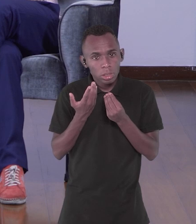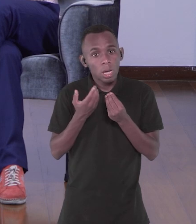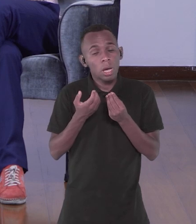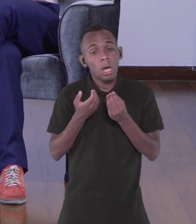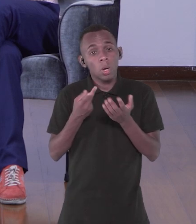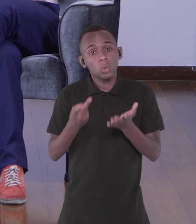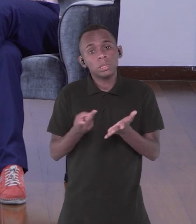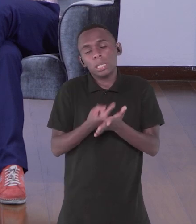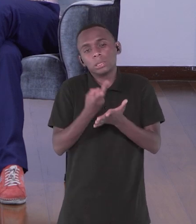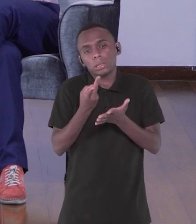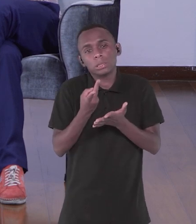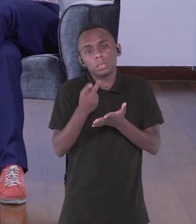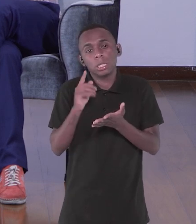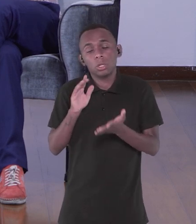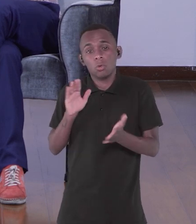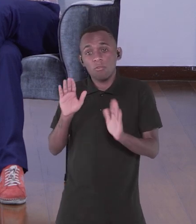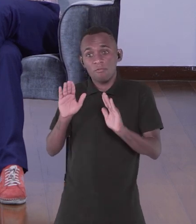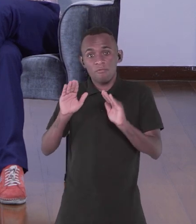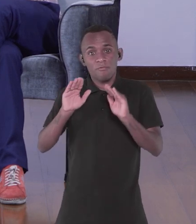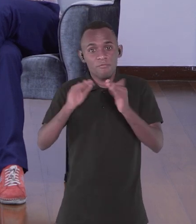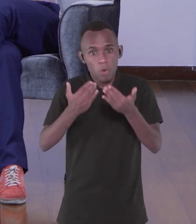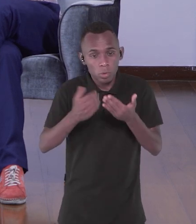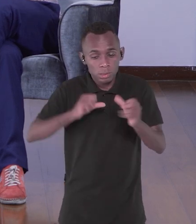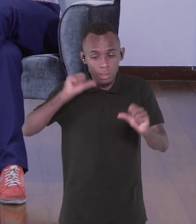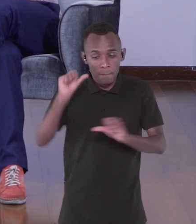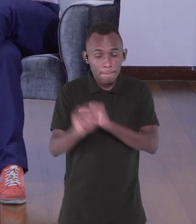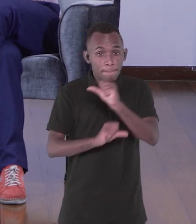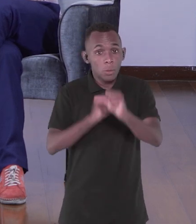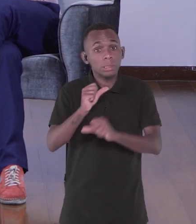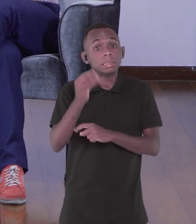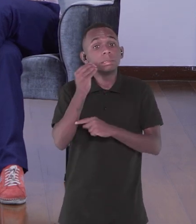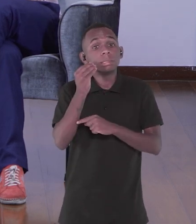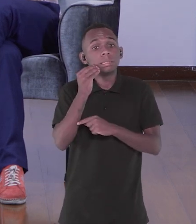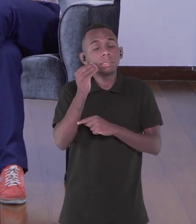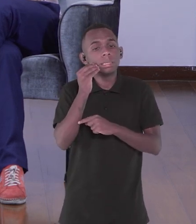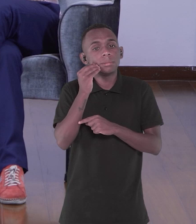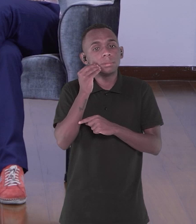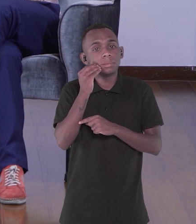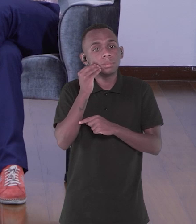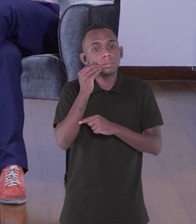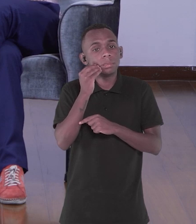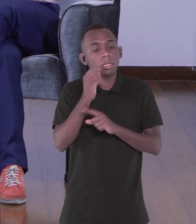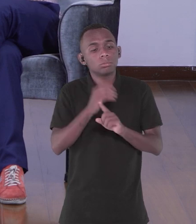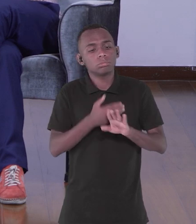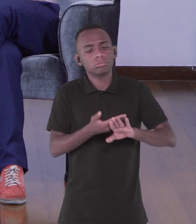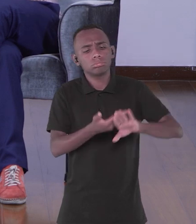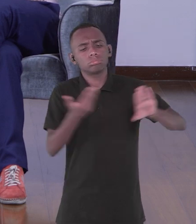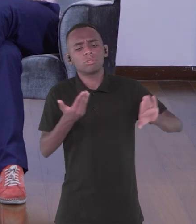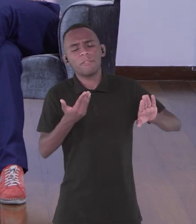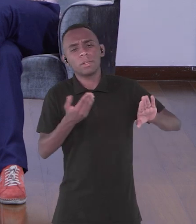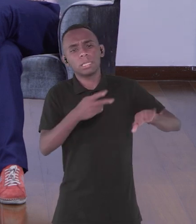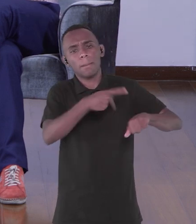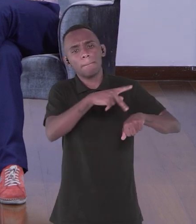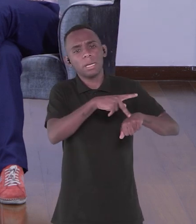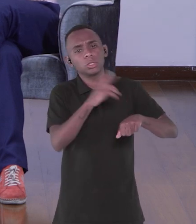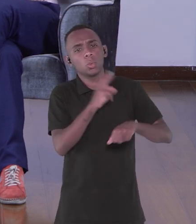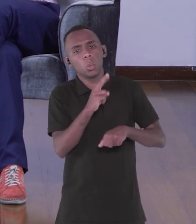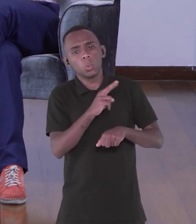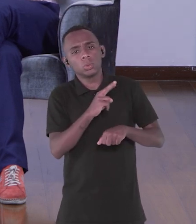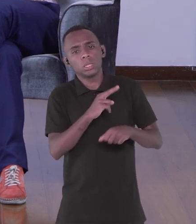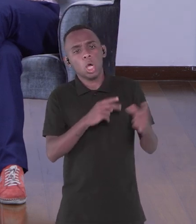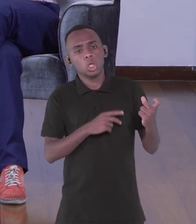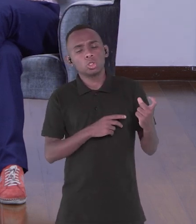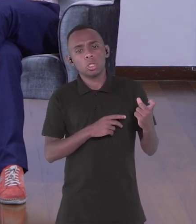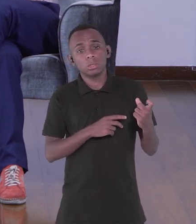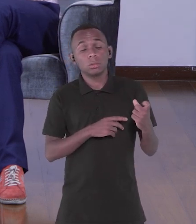acaba sendo alvo de uma transformação, uma tentativa de transformar ele num páreo. Então, provavelmente, essa